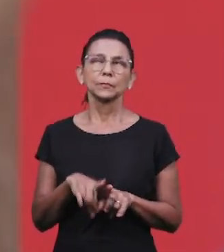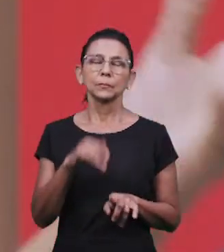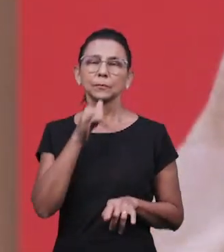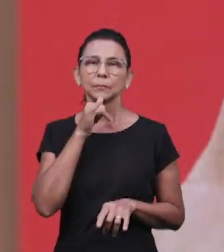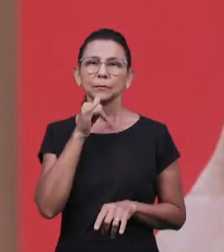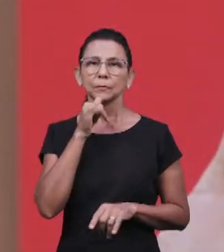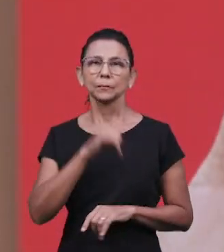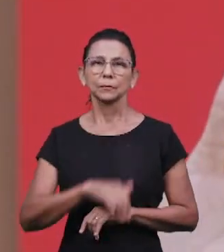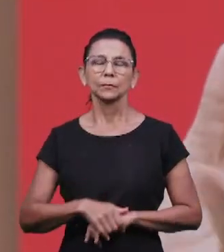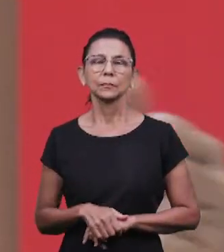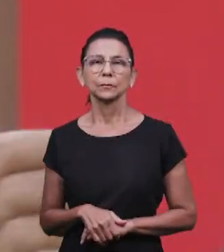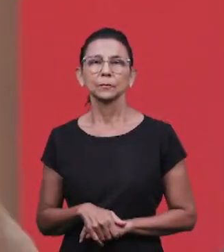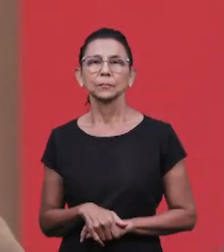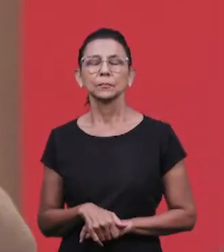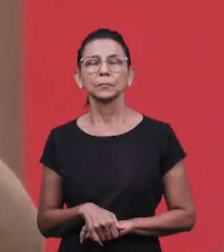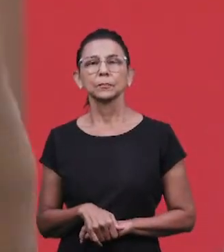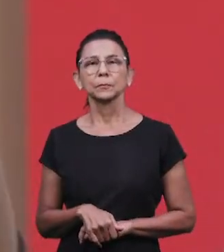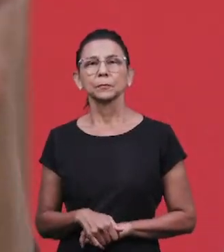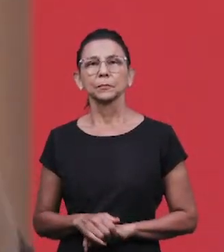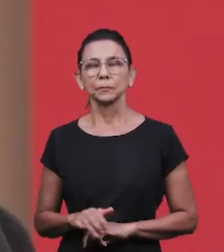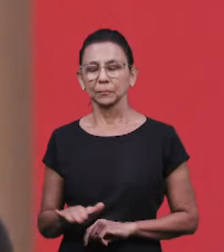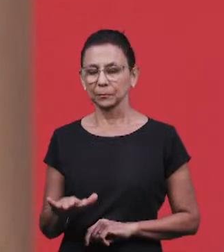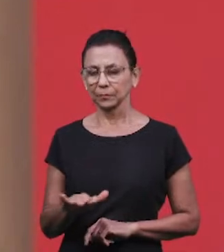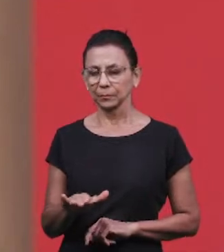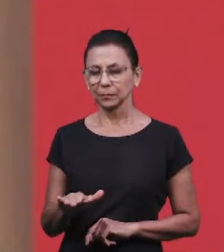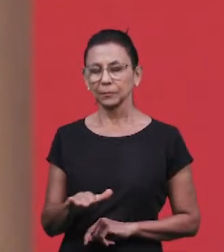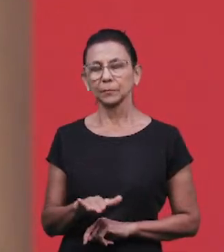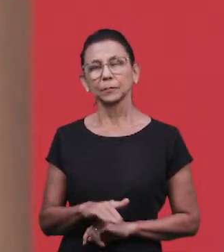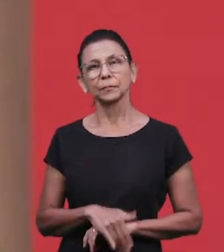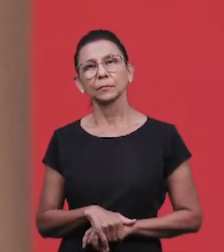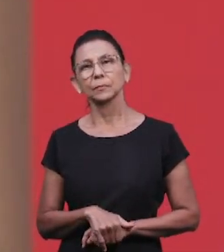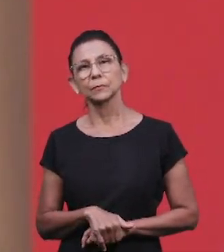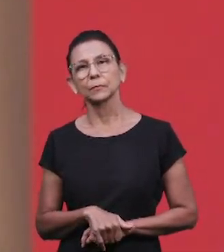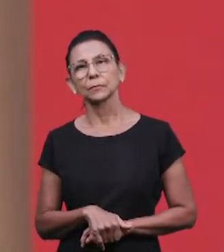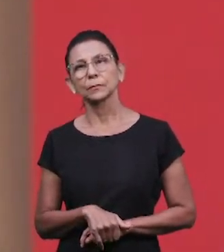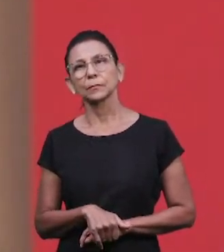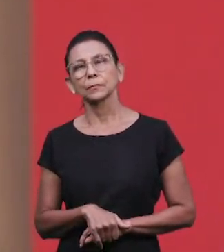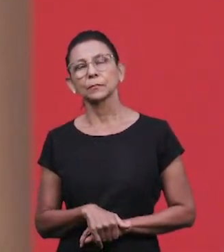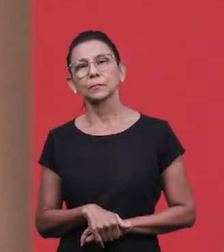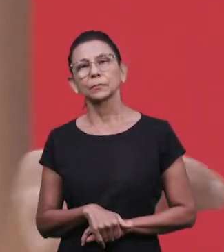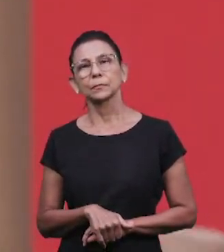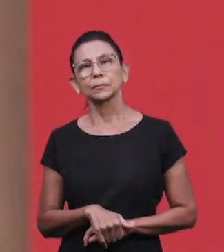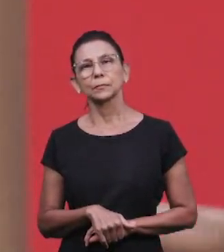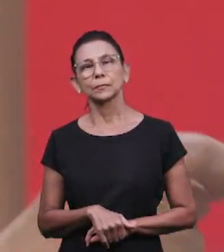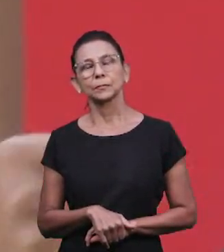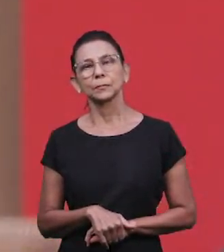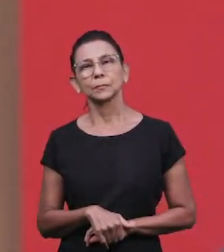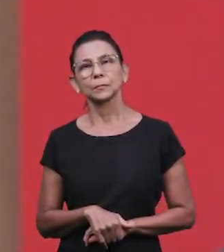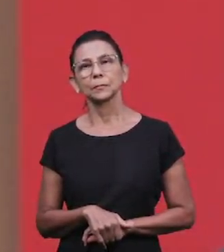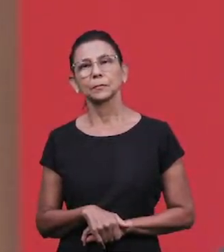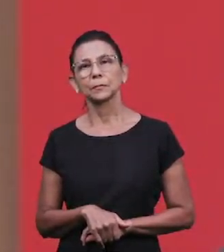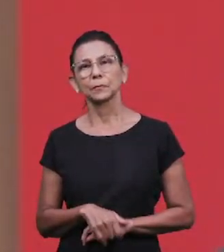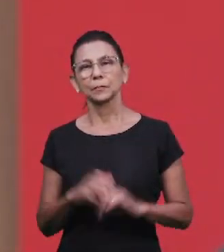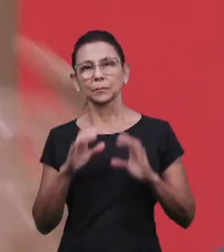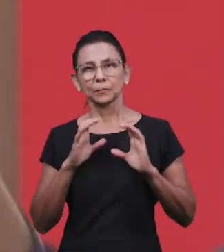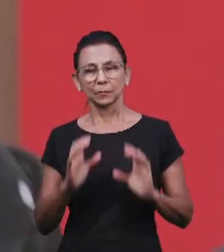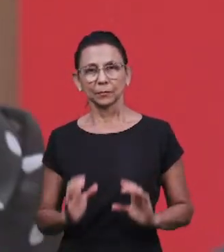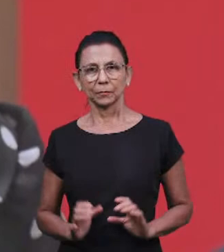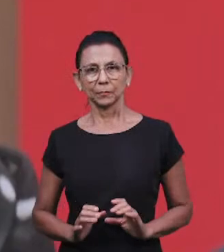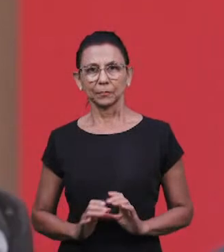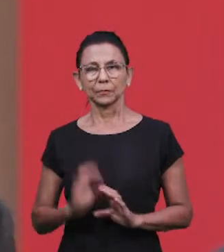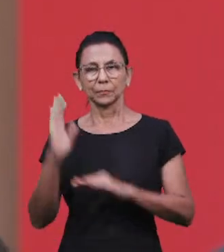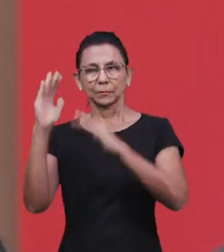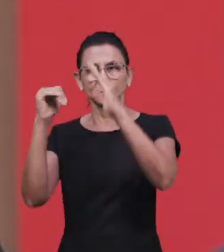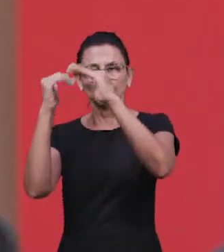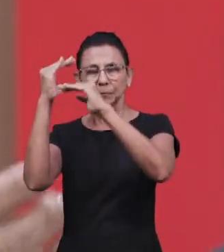criança atípica, né? Isso é uma criança atípica. Eu gostaria de comentar um pouquinho sobre a criança atípica, quando ela faz esse comportamento, que está no